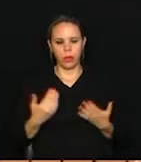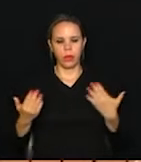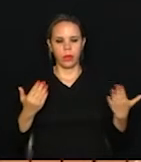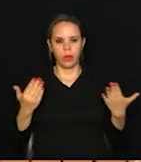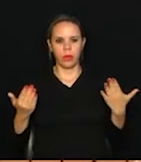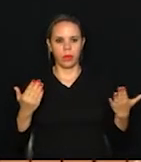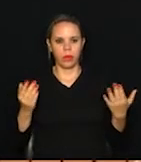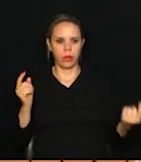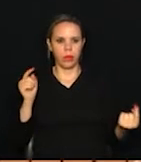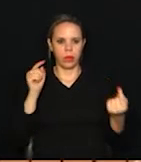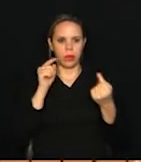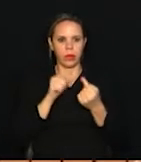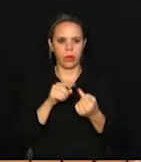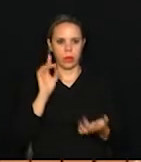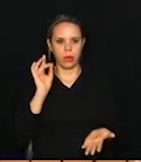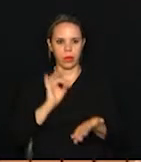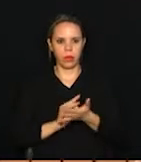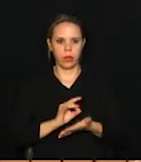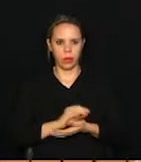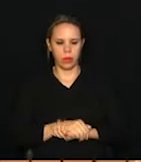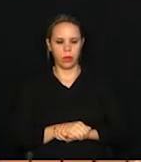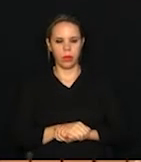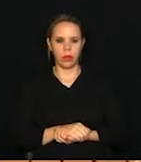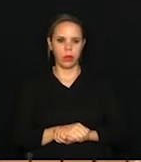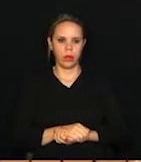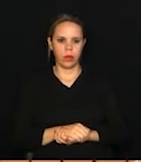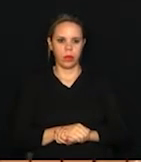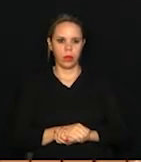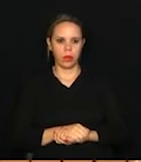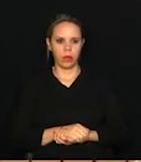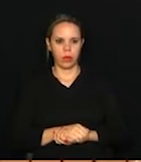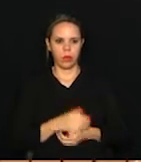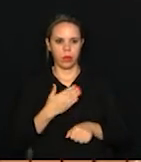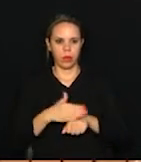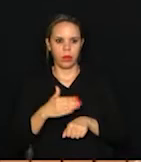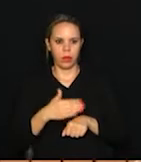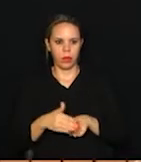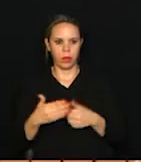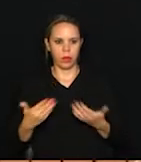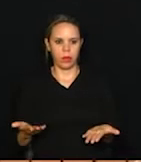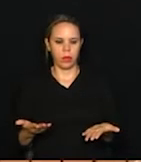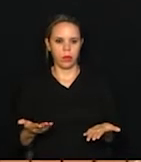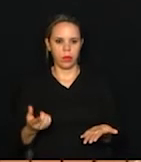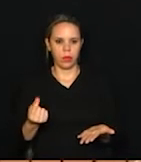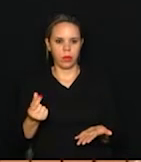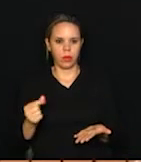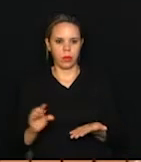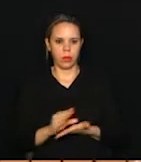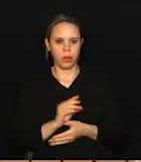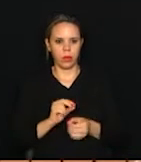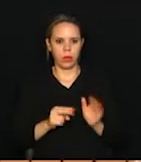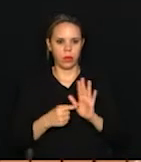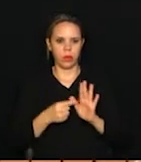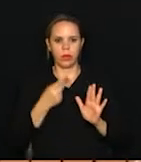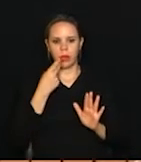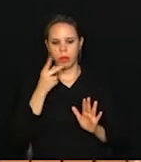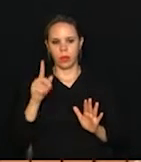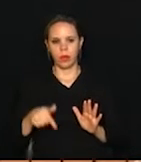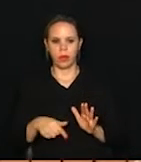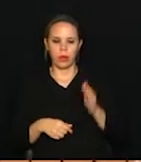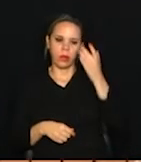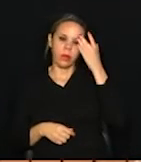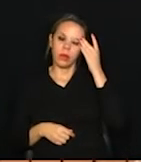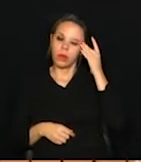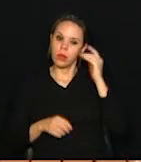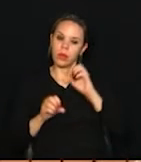quais os objetivos reais da aplicação desses recursos, que já foi aqui mencionado, que é da educação